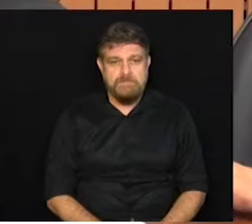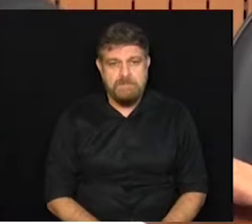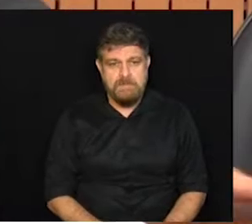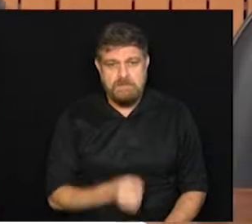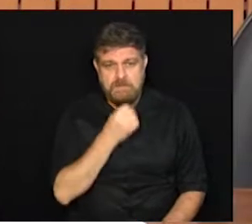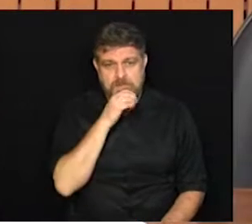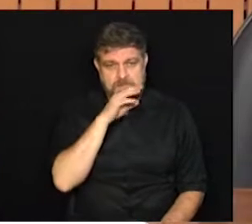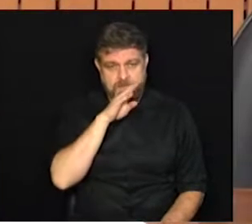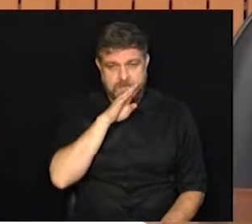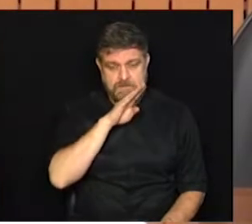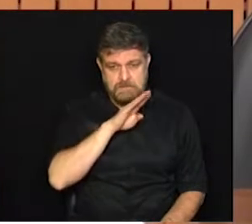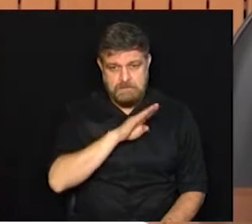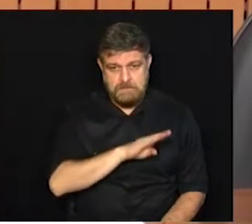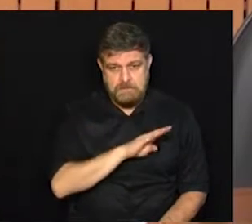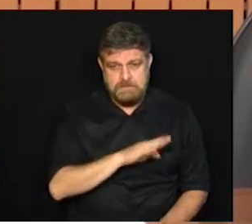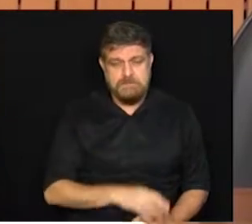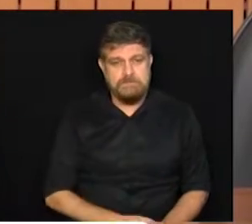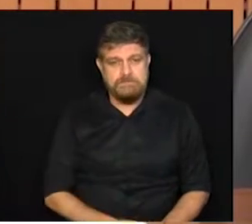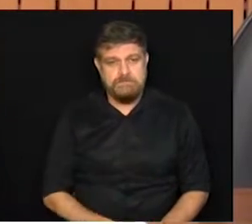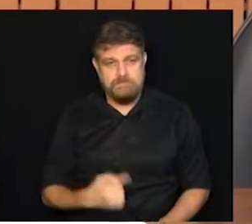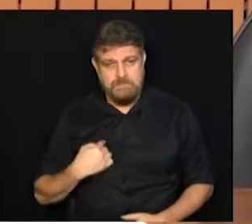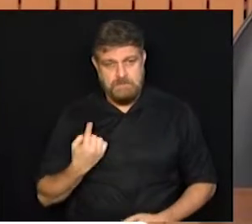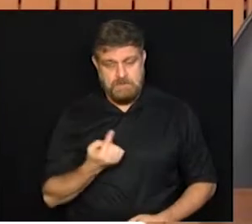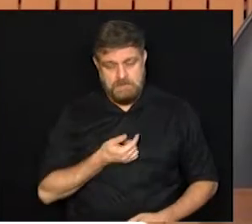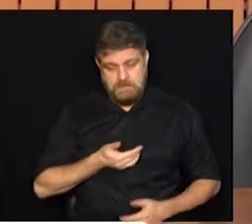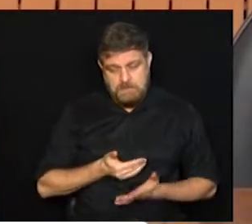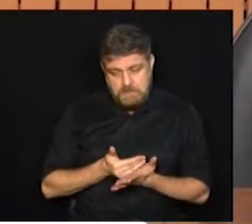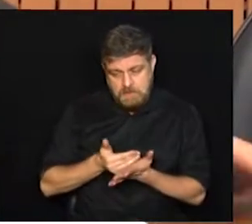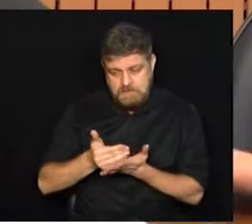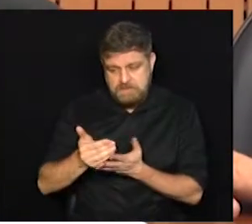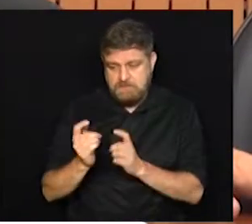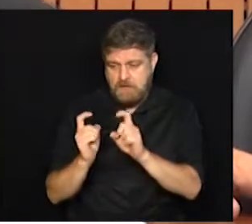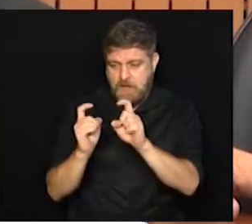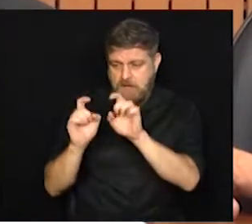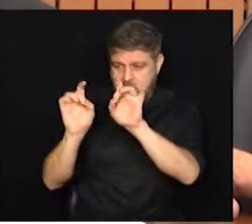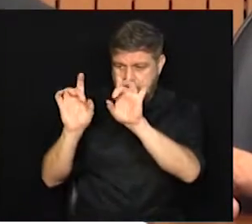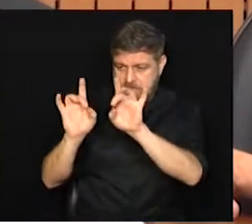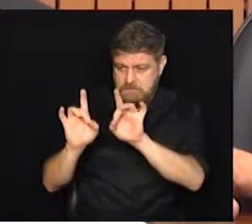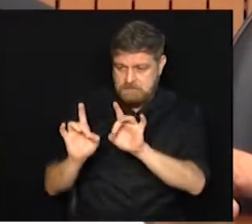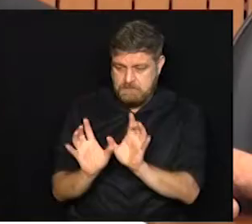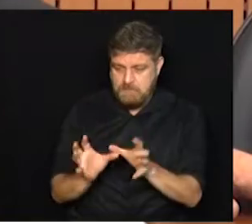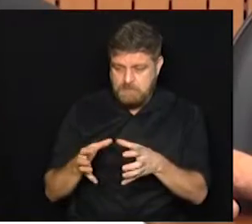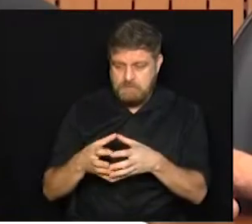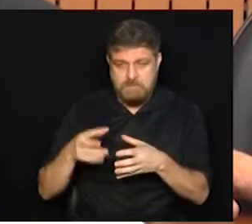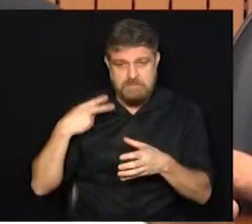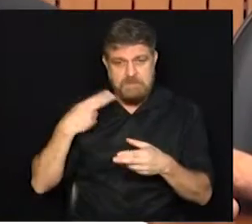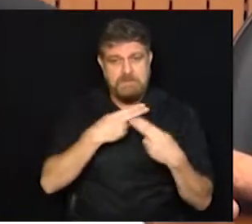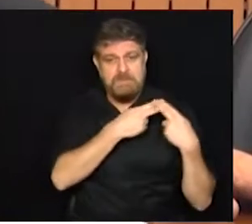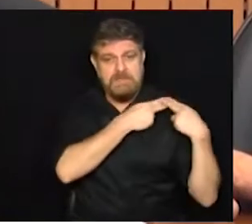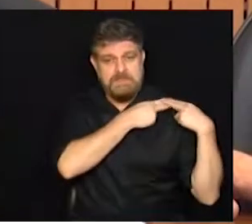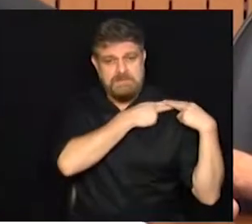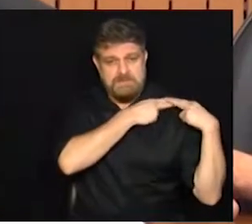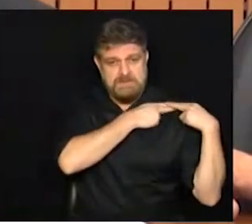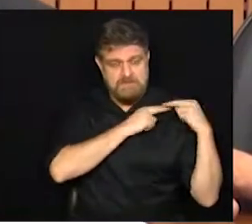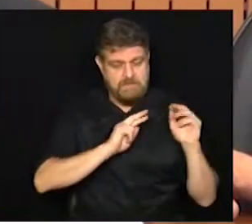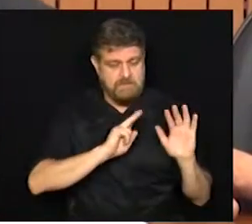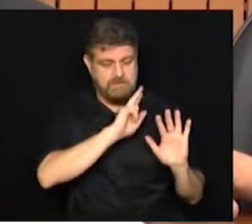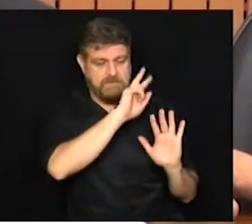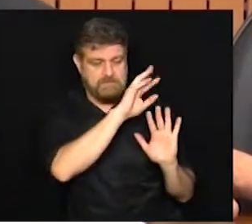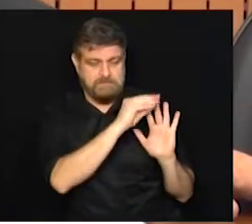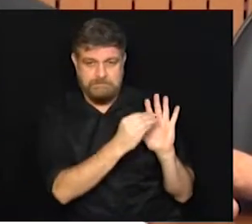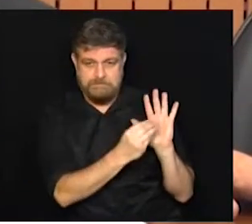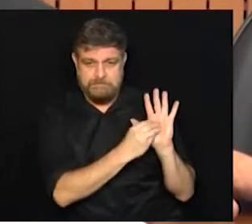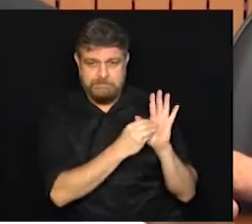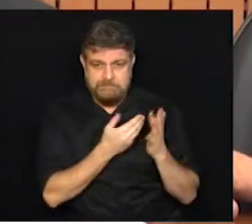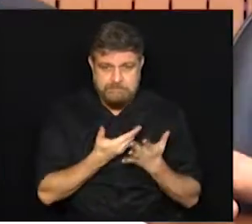Boa tarde. Estamos dando início a uma reunião extraordinária da Comissão Permanente de